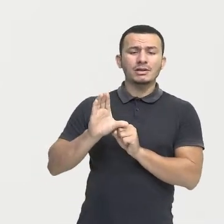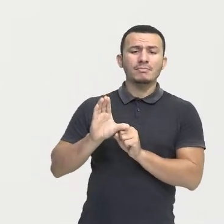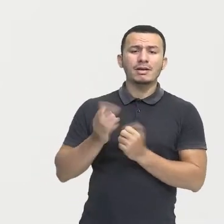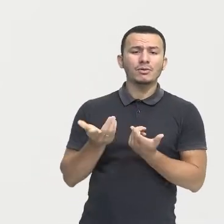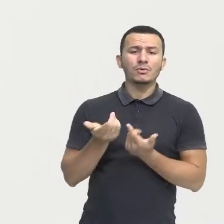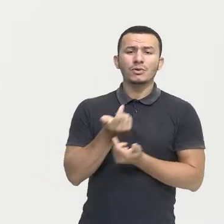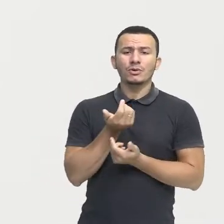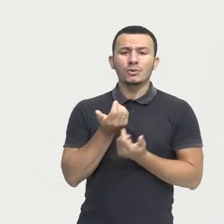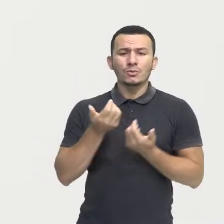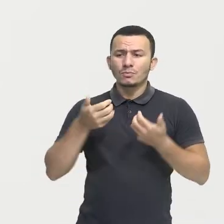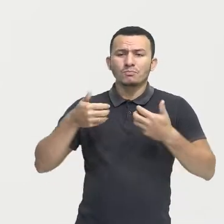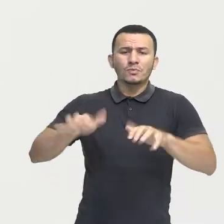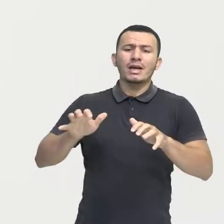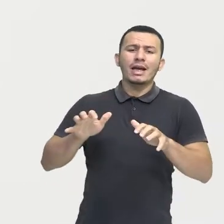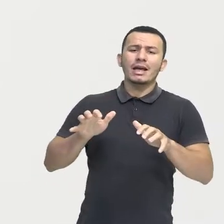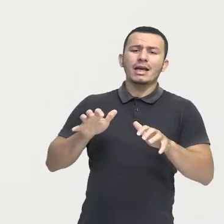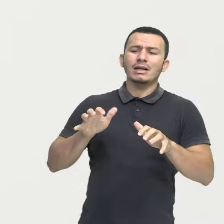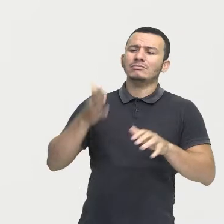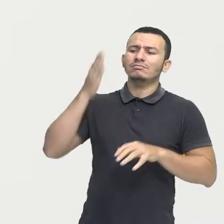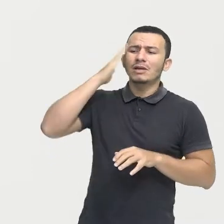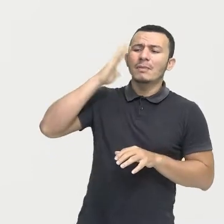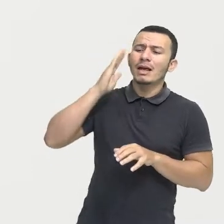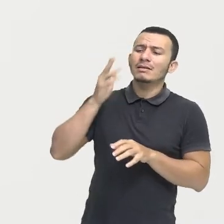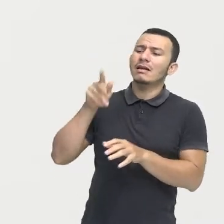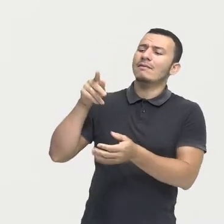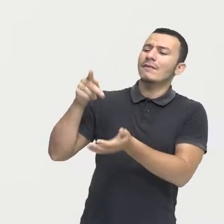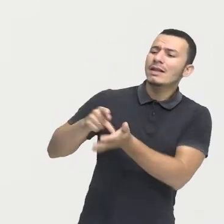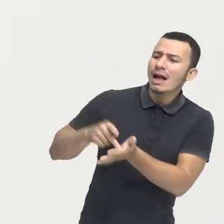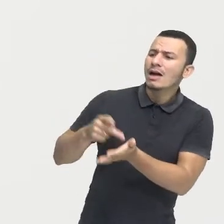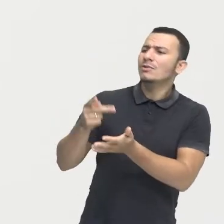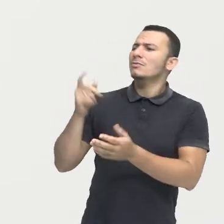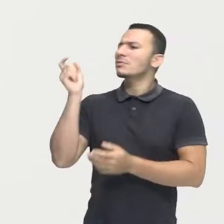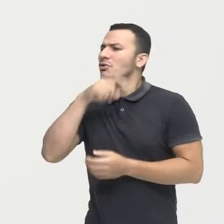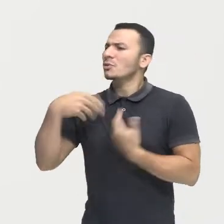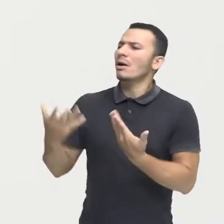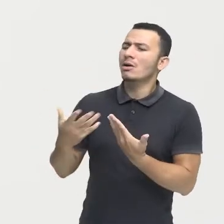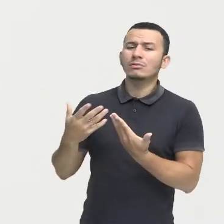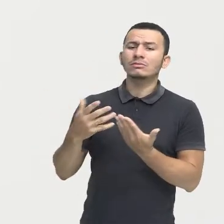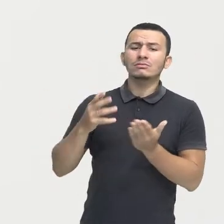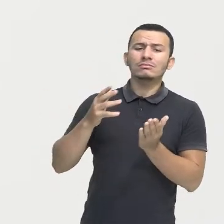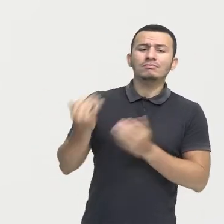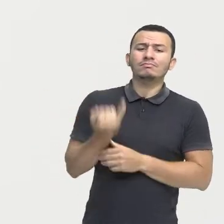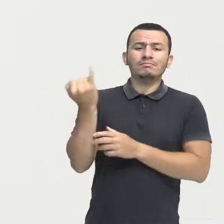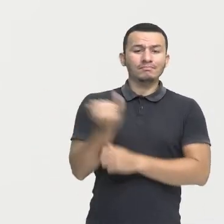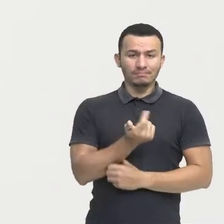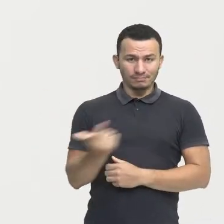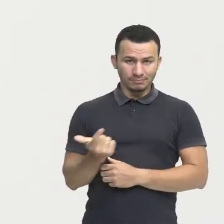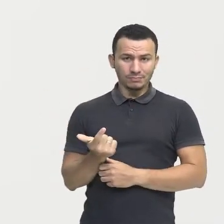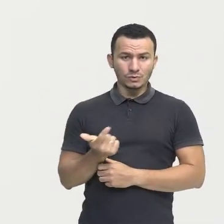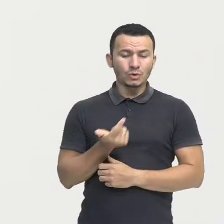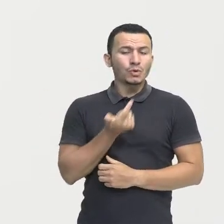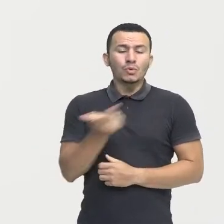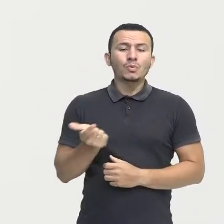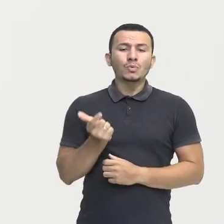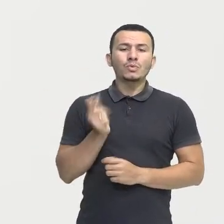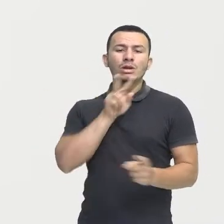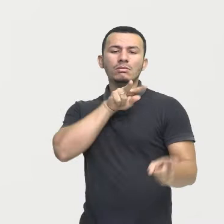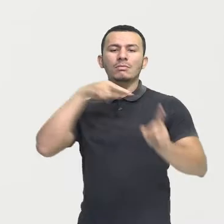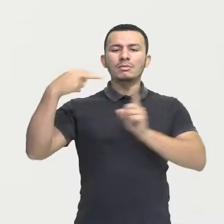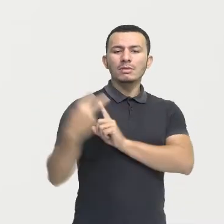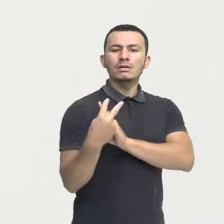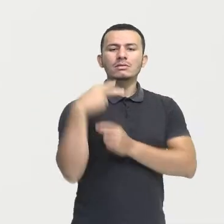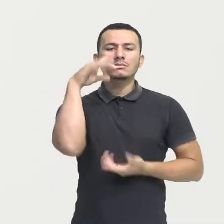não quer saber se é verdade ou mentira. Não estabelece uma visão do que